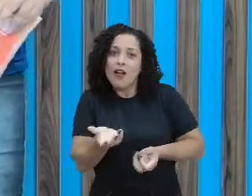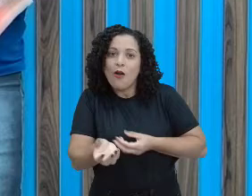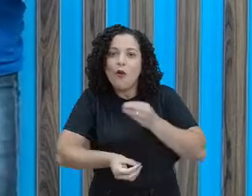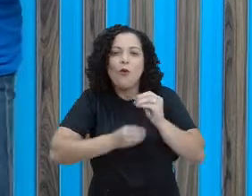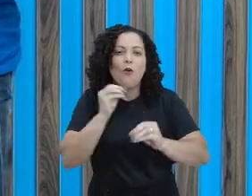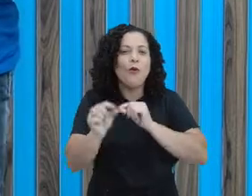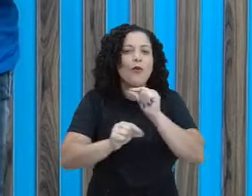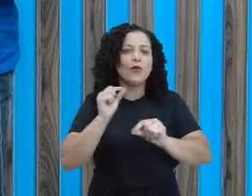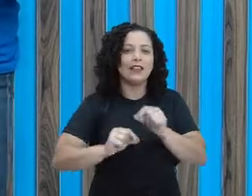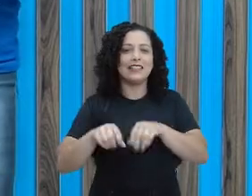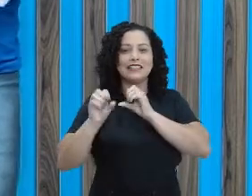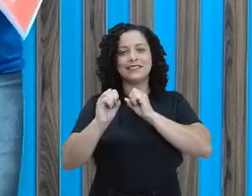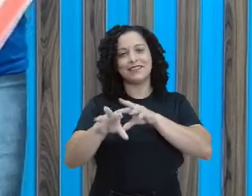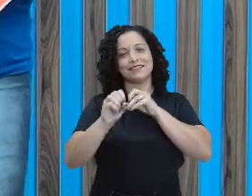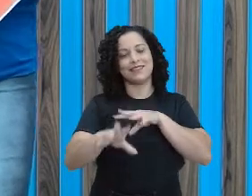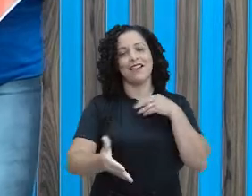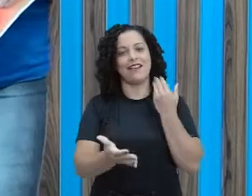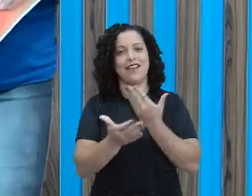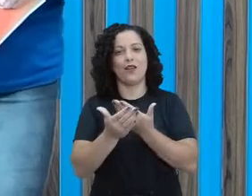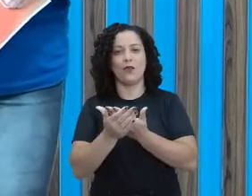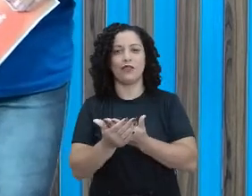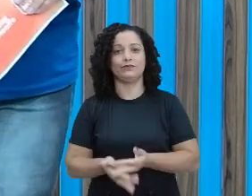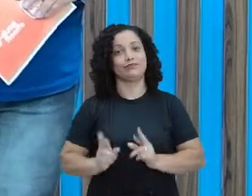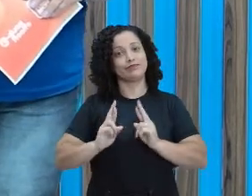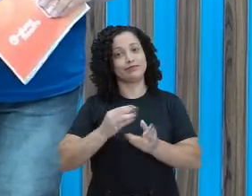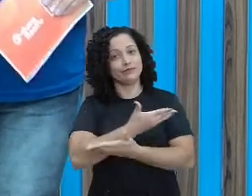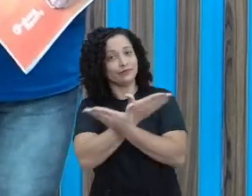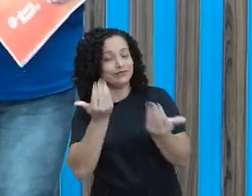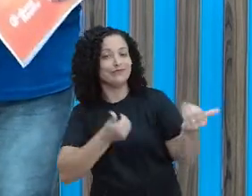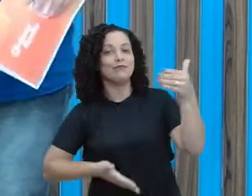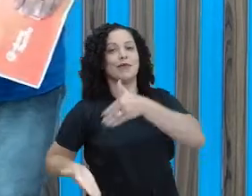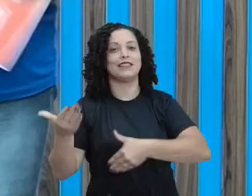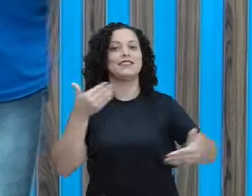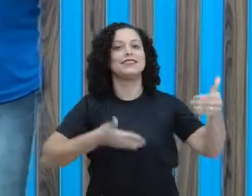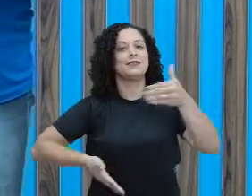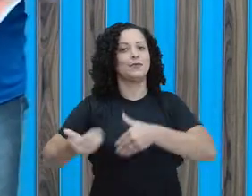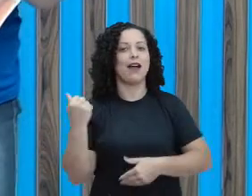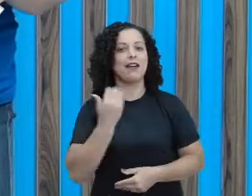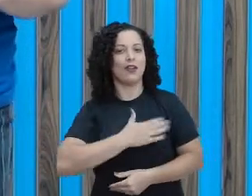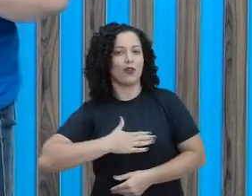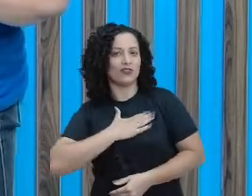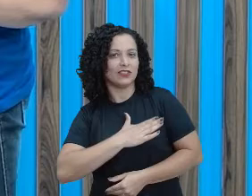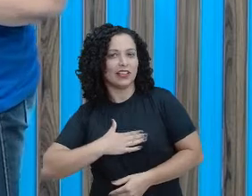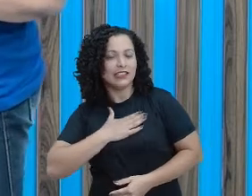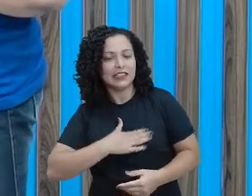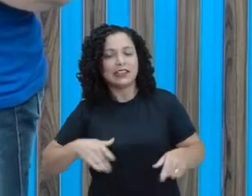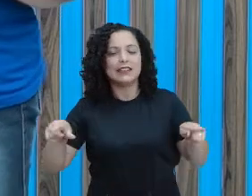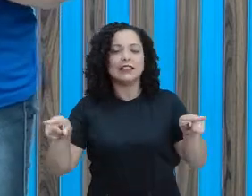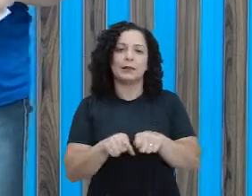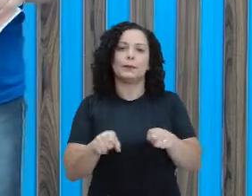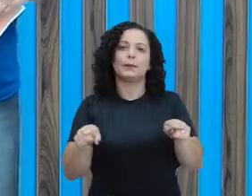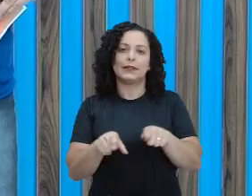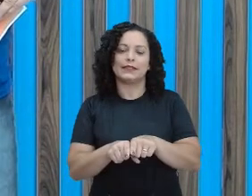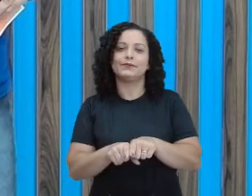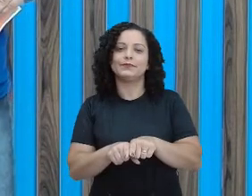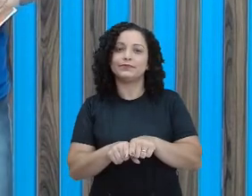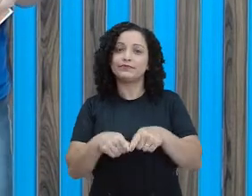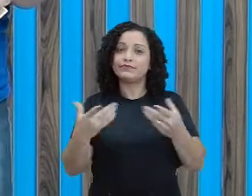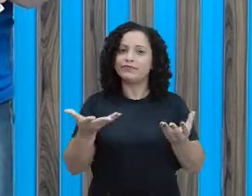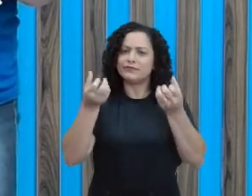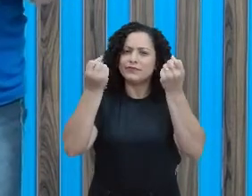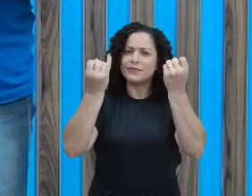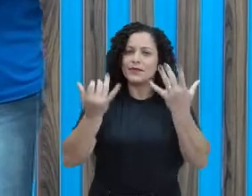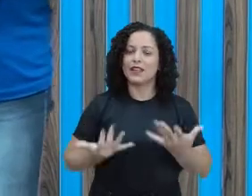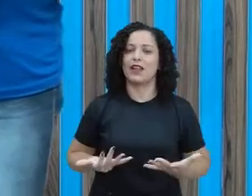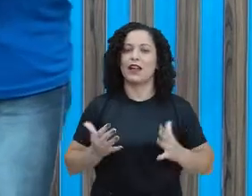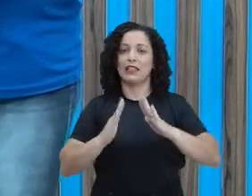aula. Espero que vocês participem bastante, né? Gostaria também já de dizer que a nossa